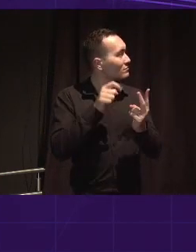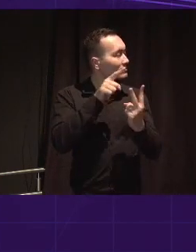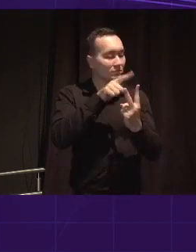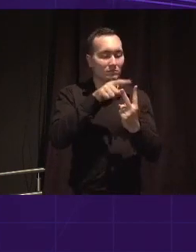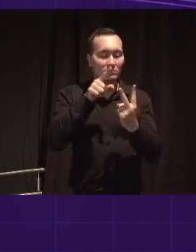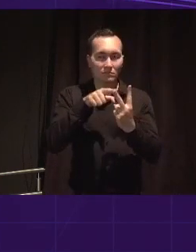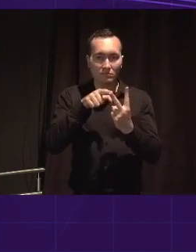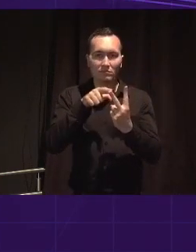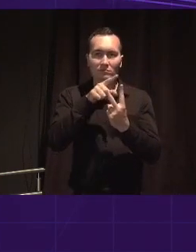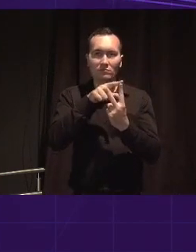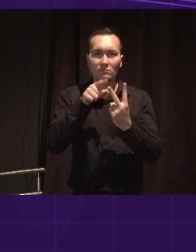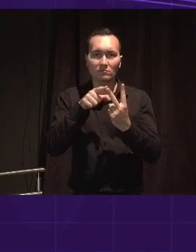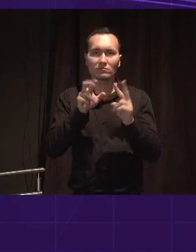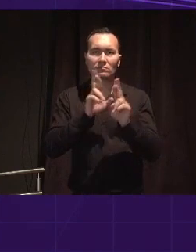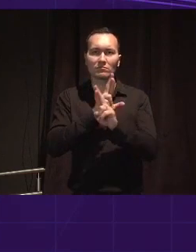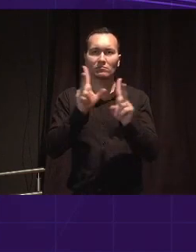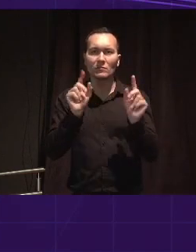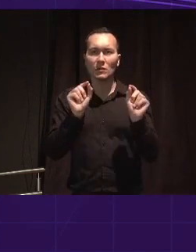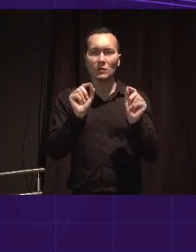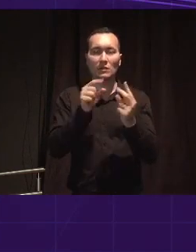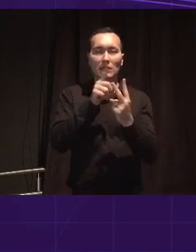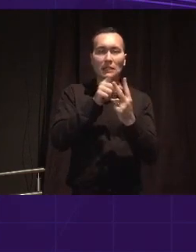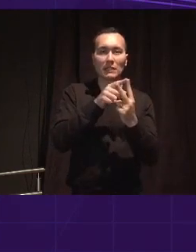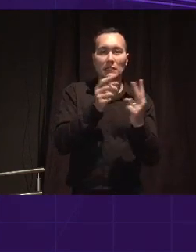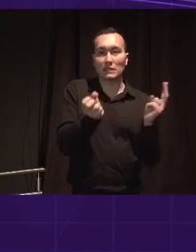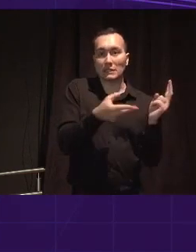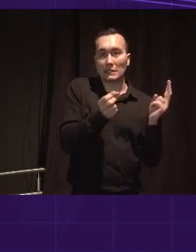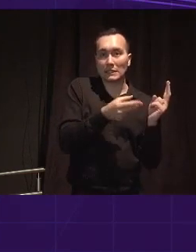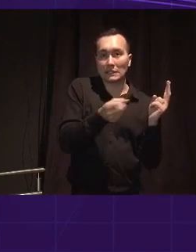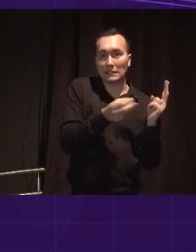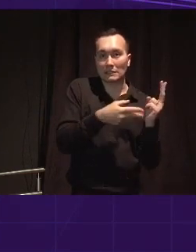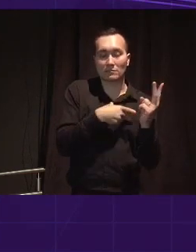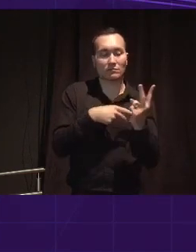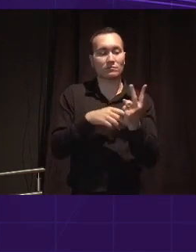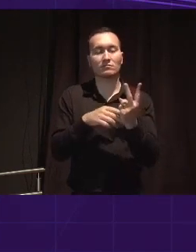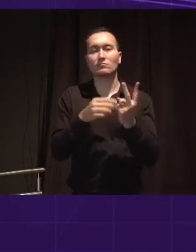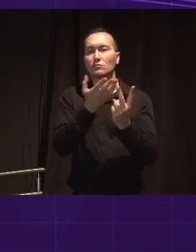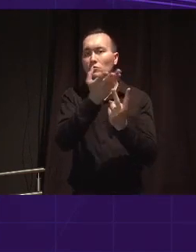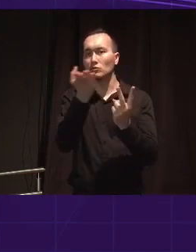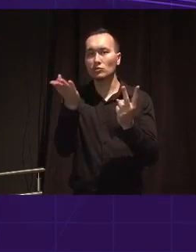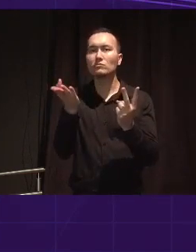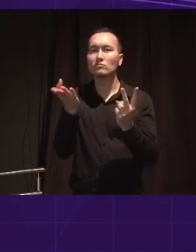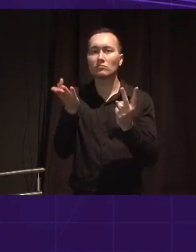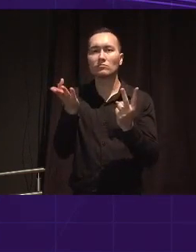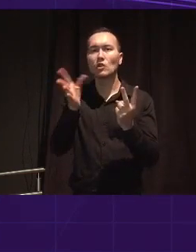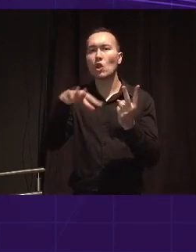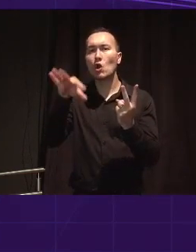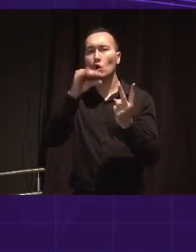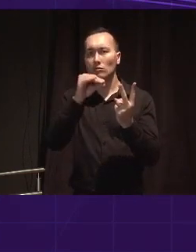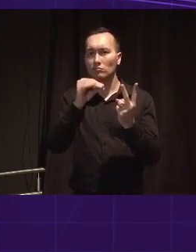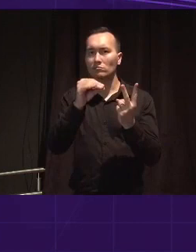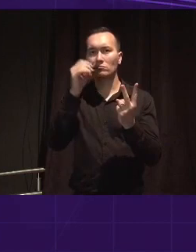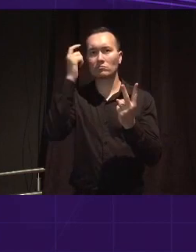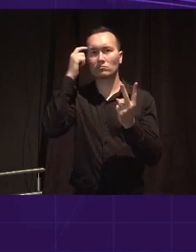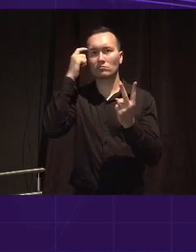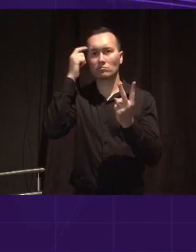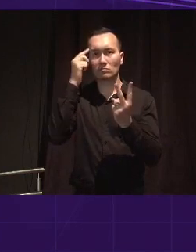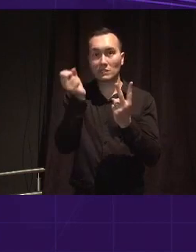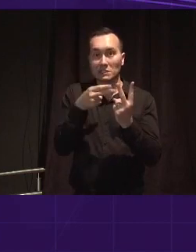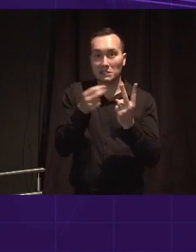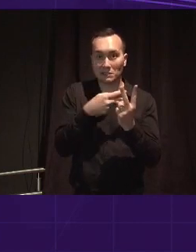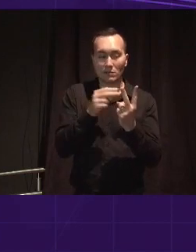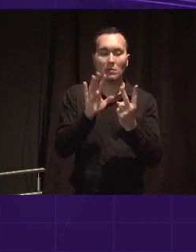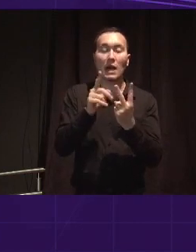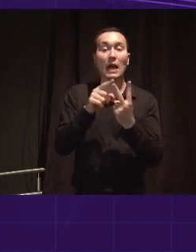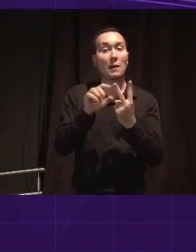juntos. Talvez agilidade é uma coisa que está bem na cabeça de todo mundo, né? Mas Product Ops talvez não, né? A não ser, portanto, que a